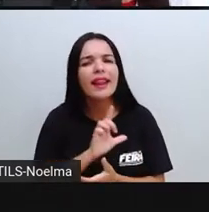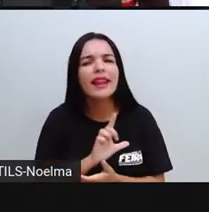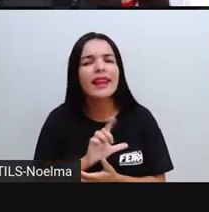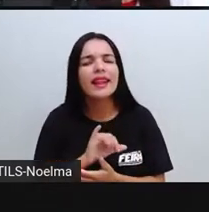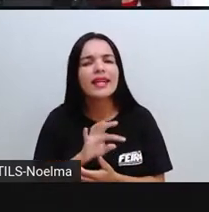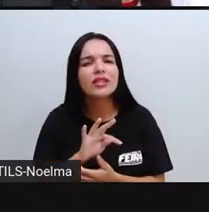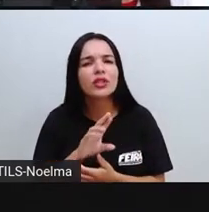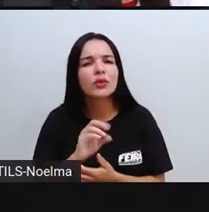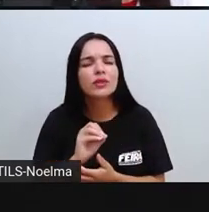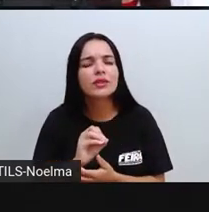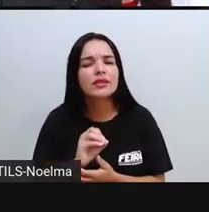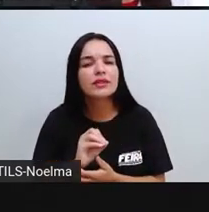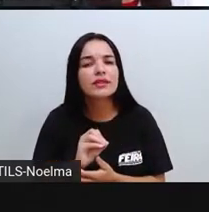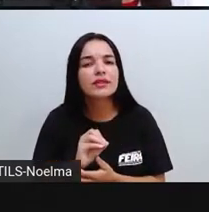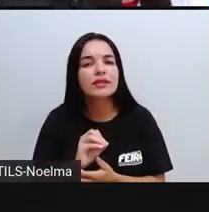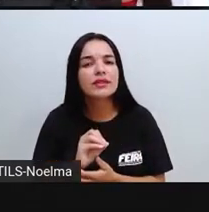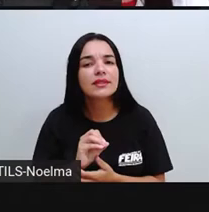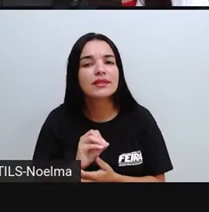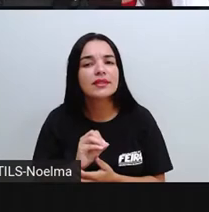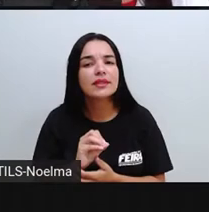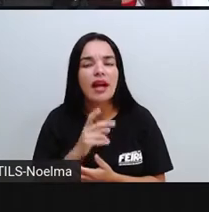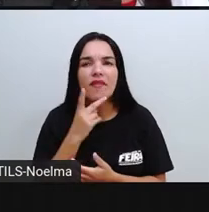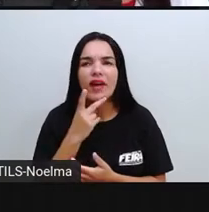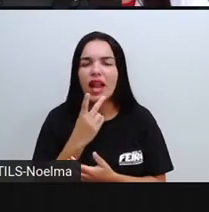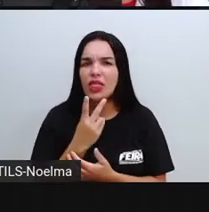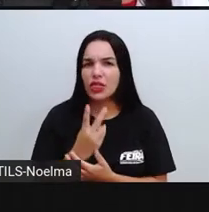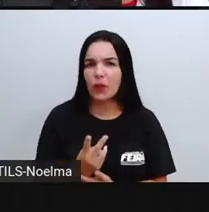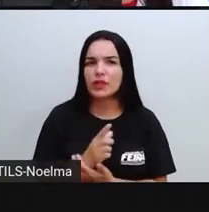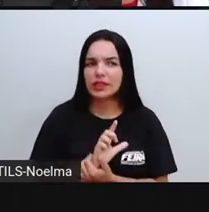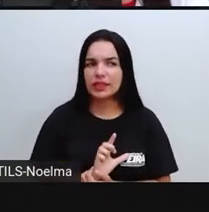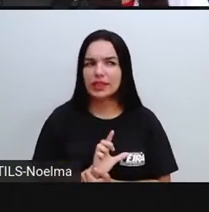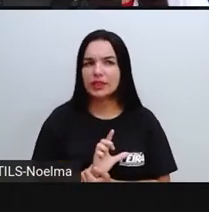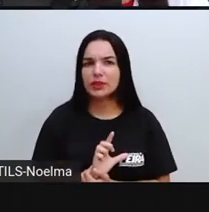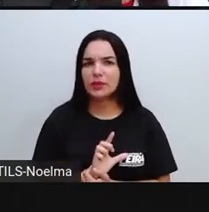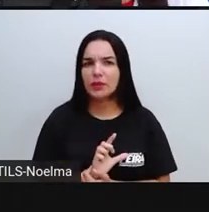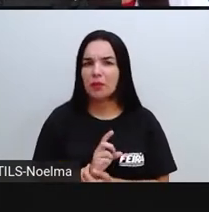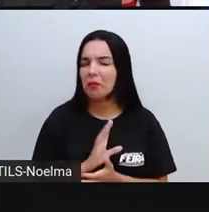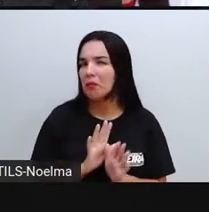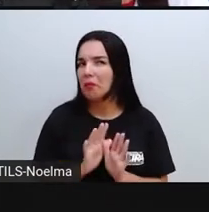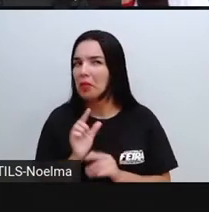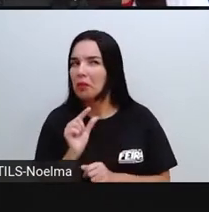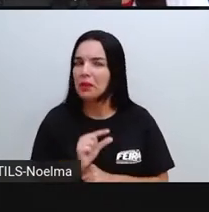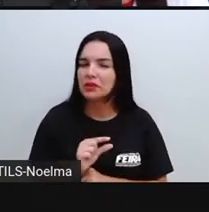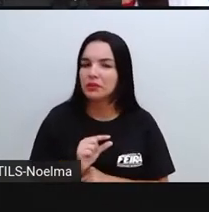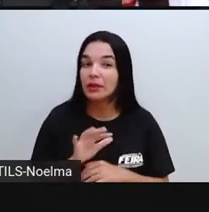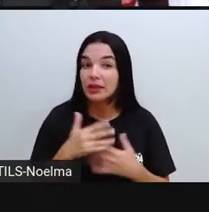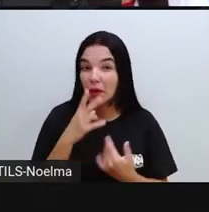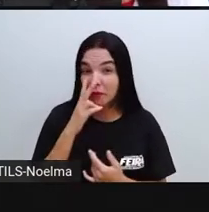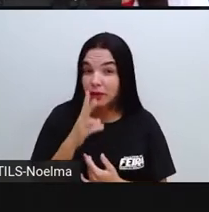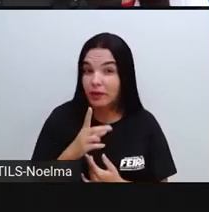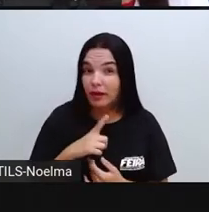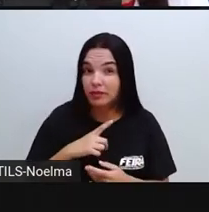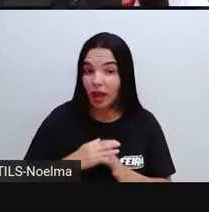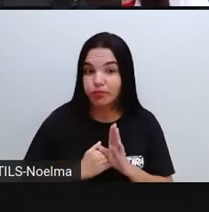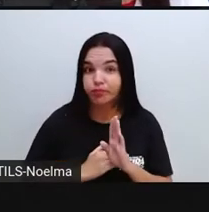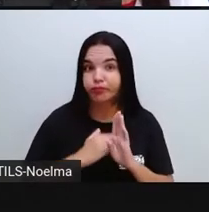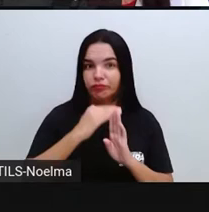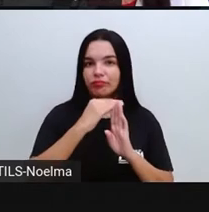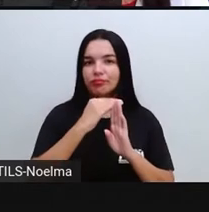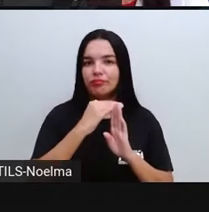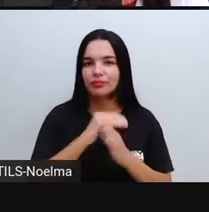Quanto? Se fala 2 litros, né, no mínimo. Olha, litros, a gente falando sobre